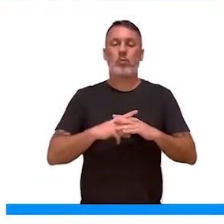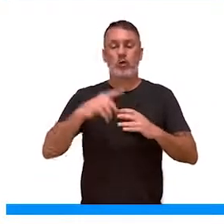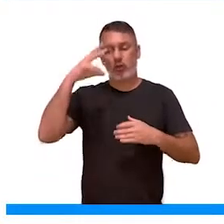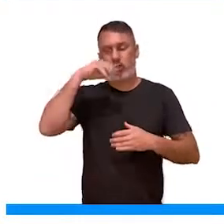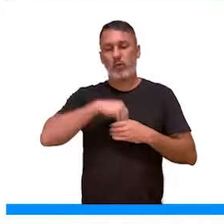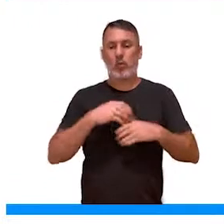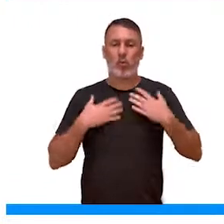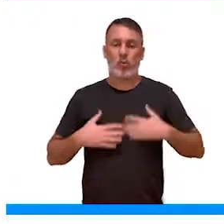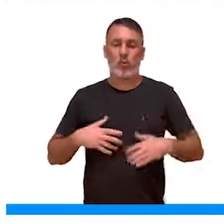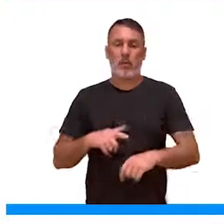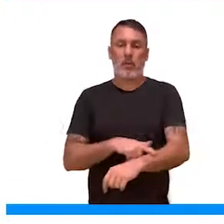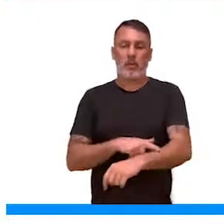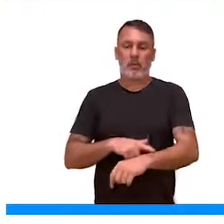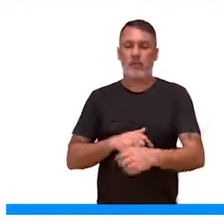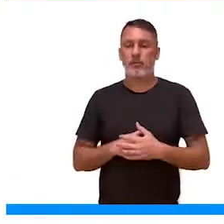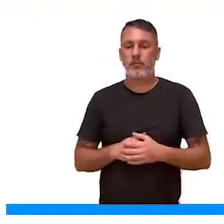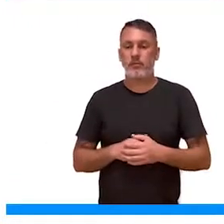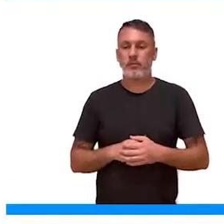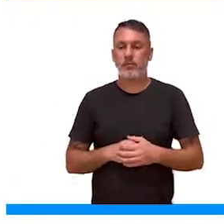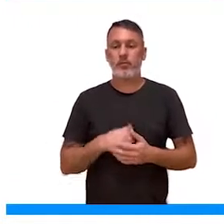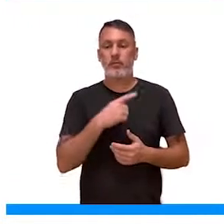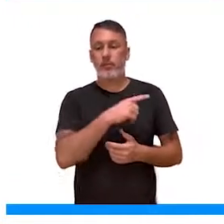consegue entrar diretamente aí pela pele.